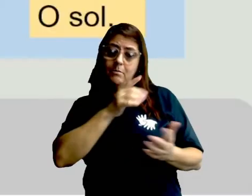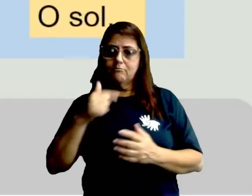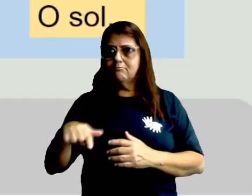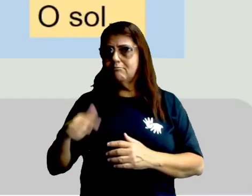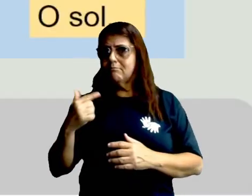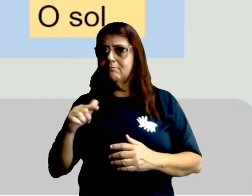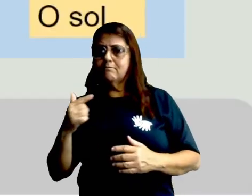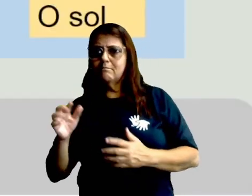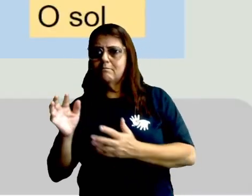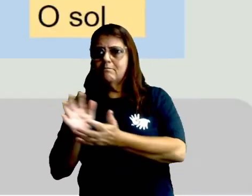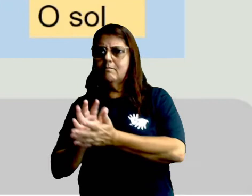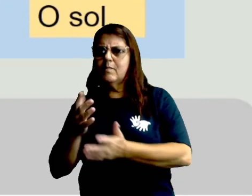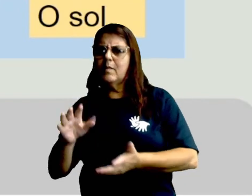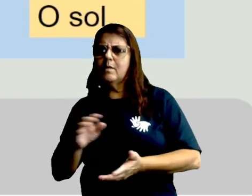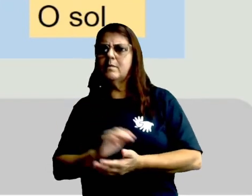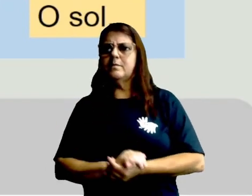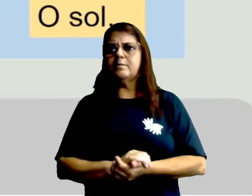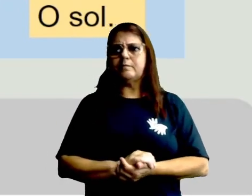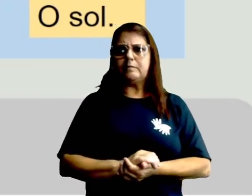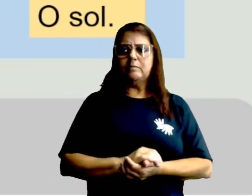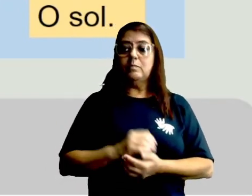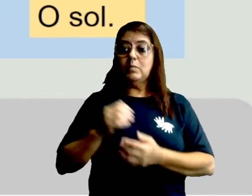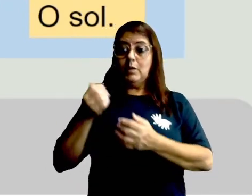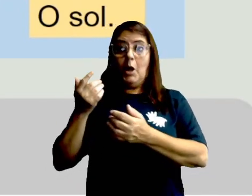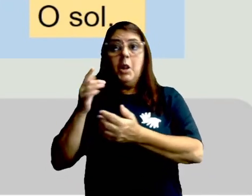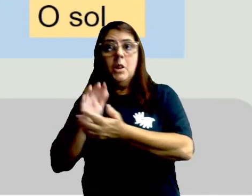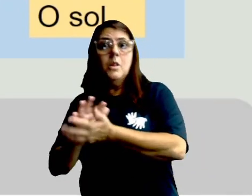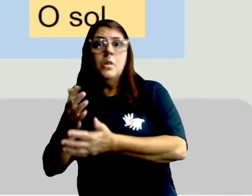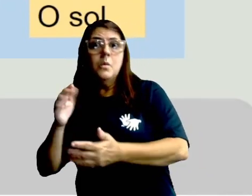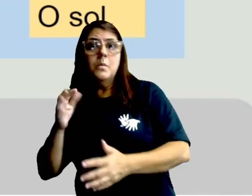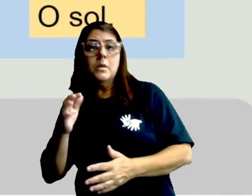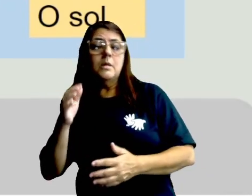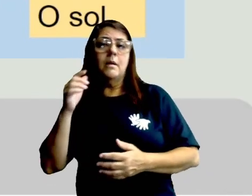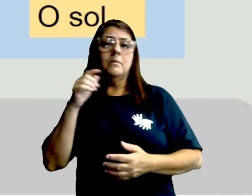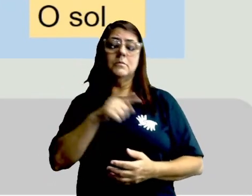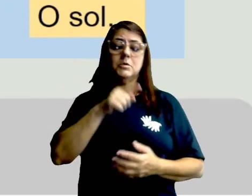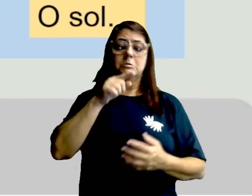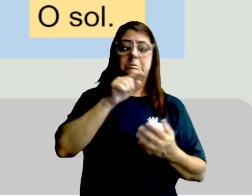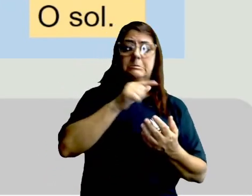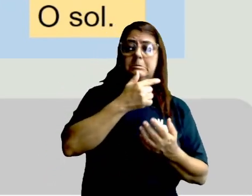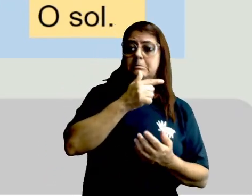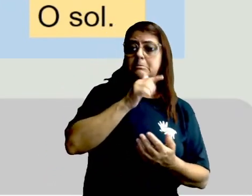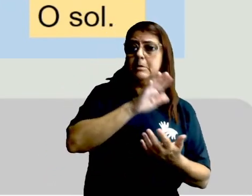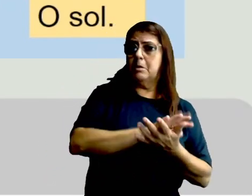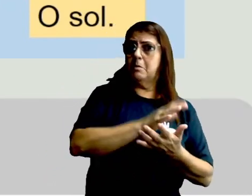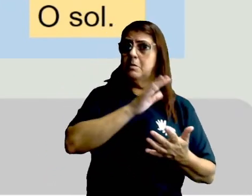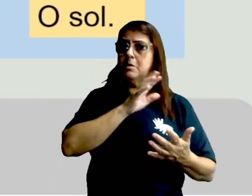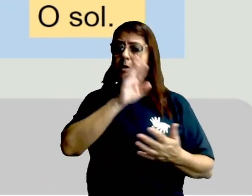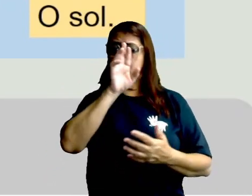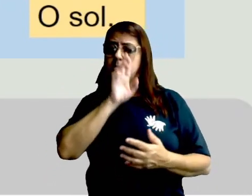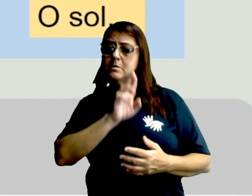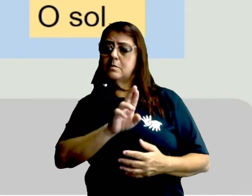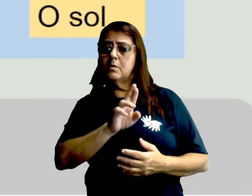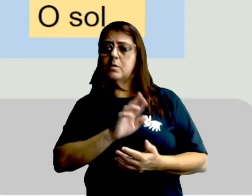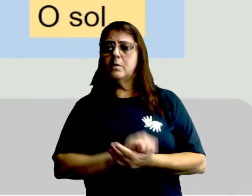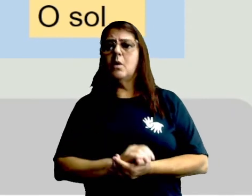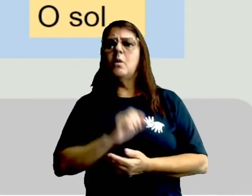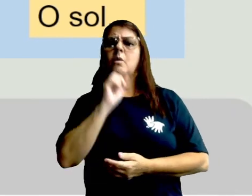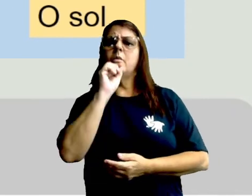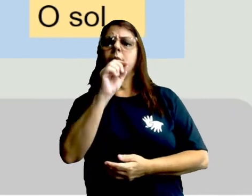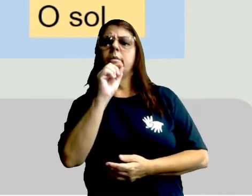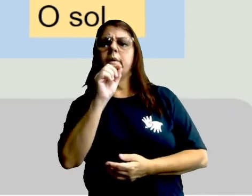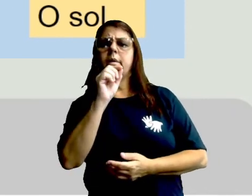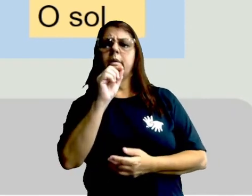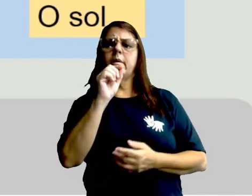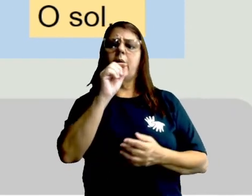lá! Ó. Sobre astros luminosos e astros iluminados, responda as questões abaixo. O que